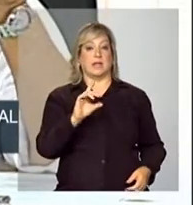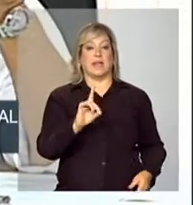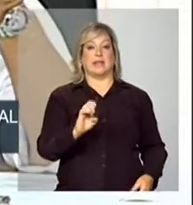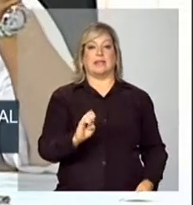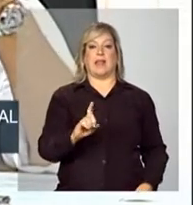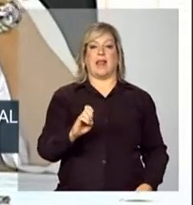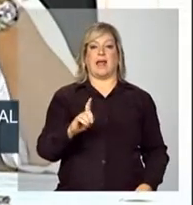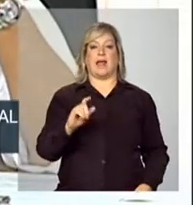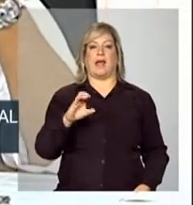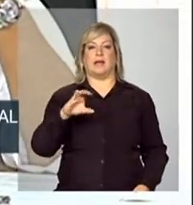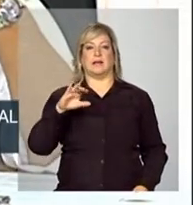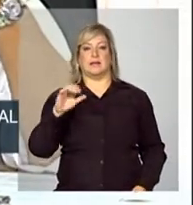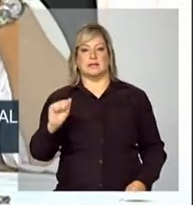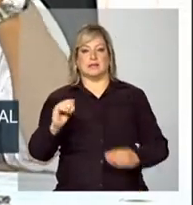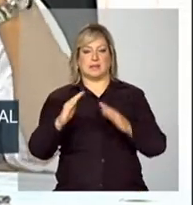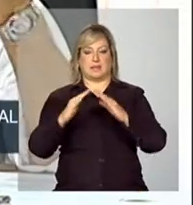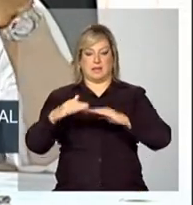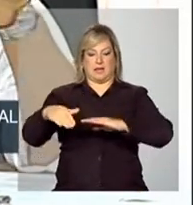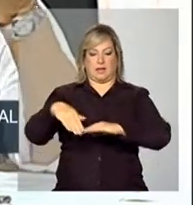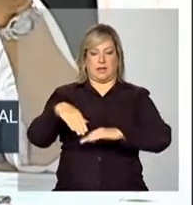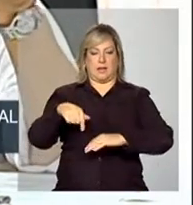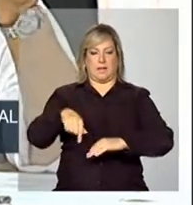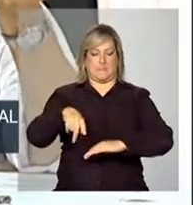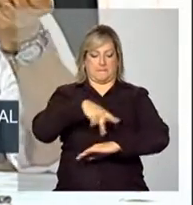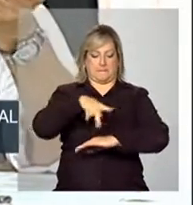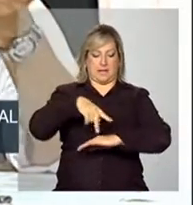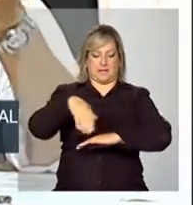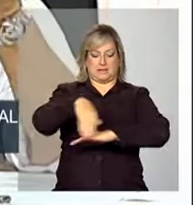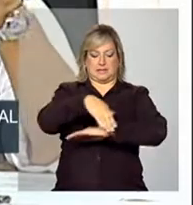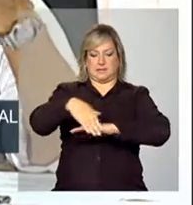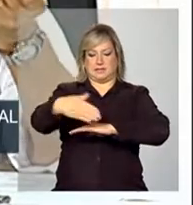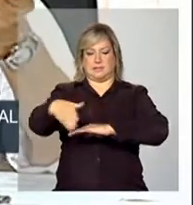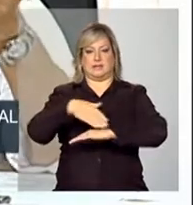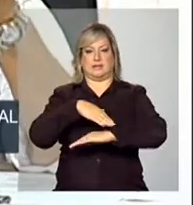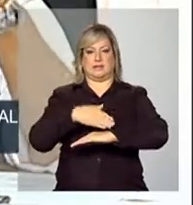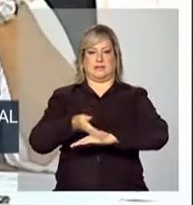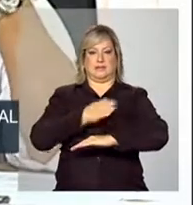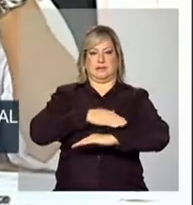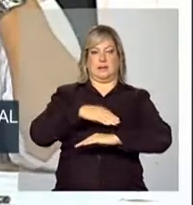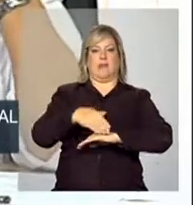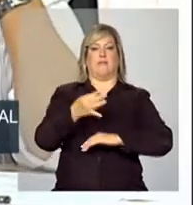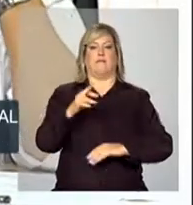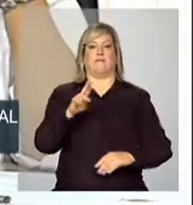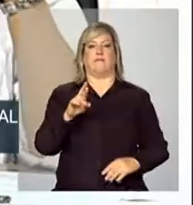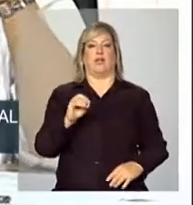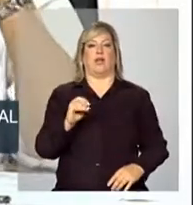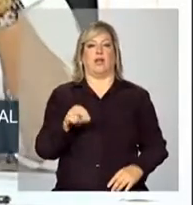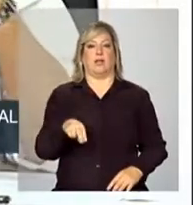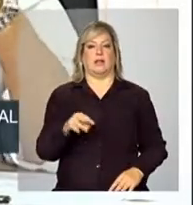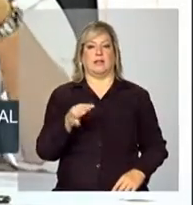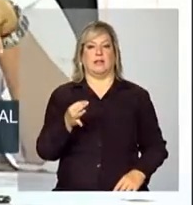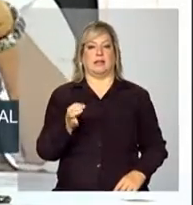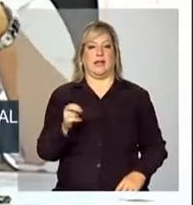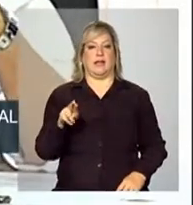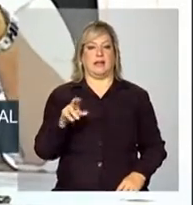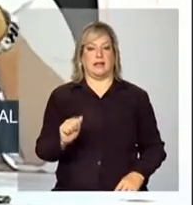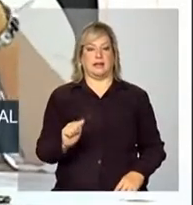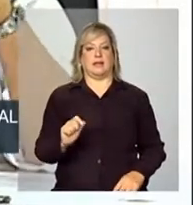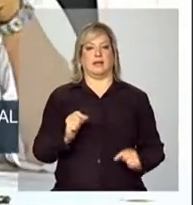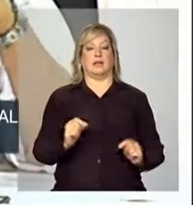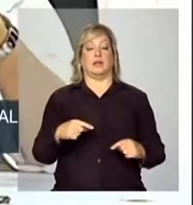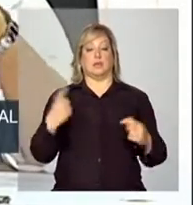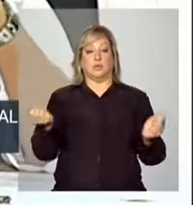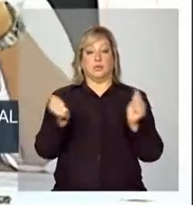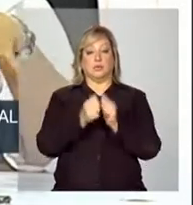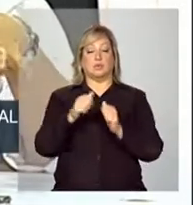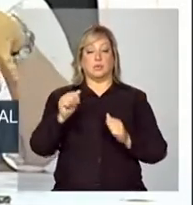fronteiras e nas delegacias de fronteiras secas nós temos é junto com as delegacias